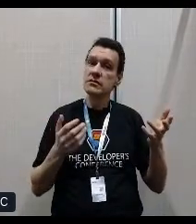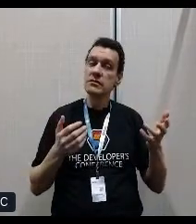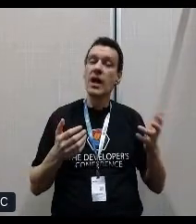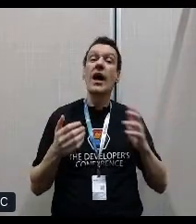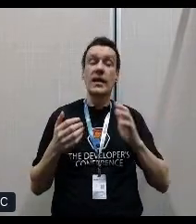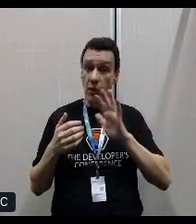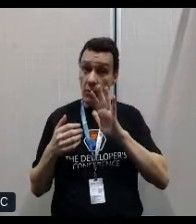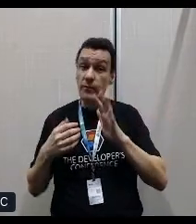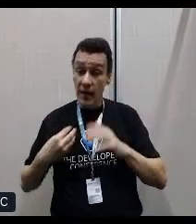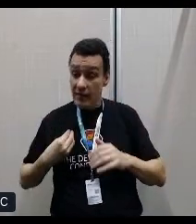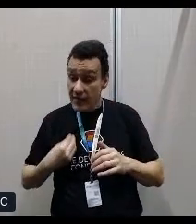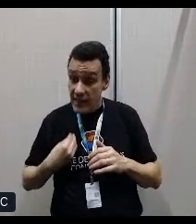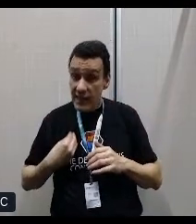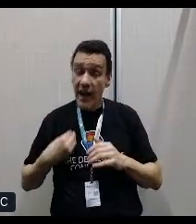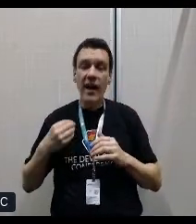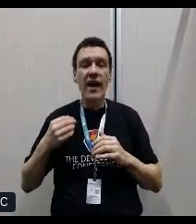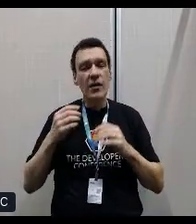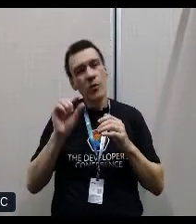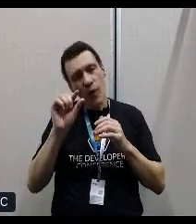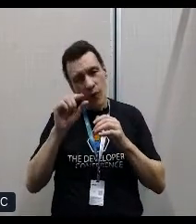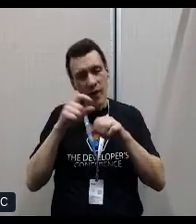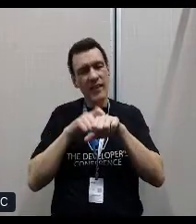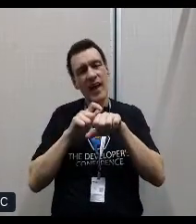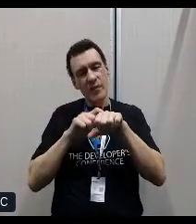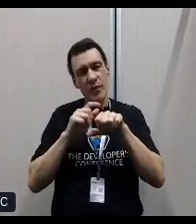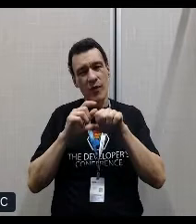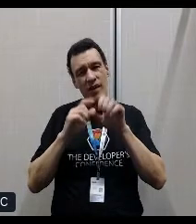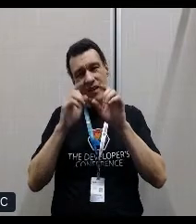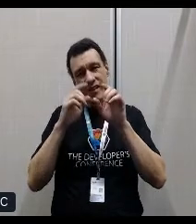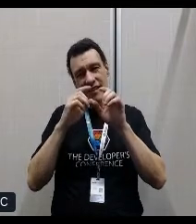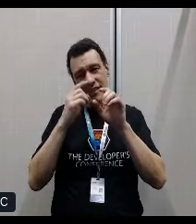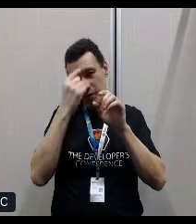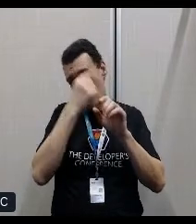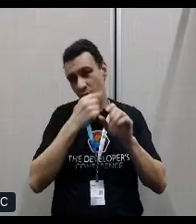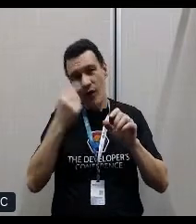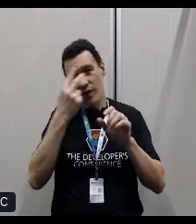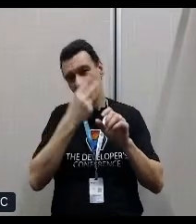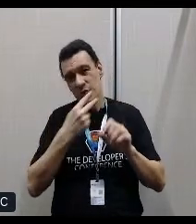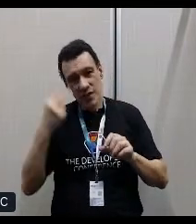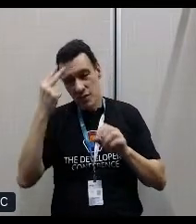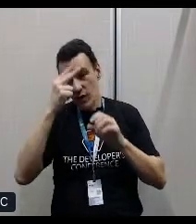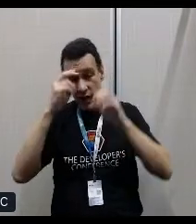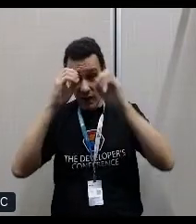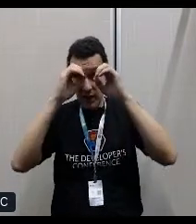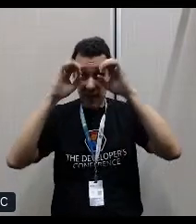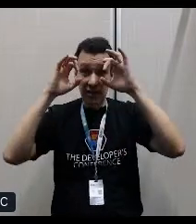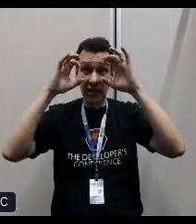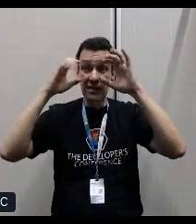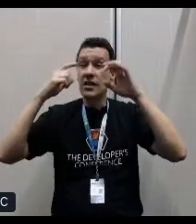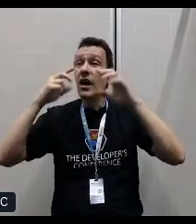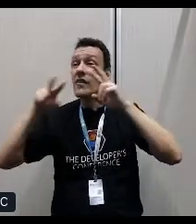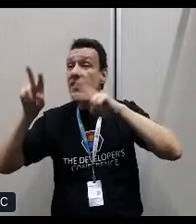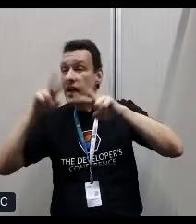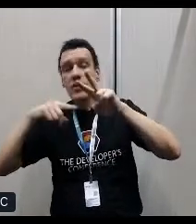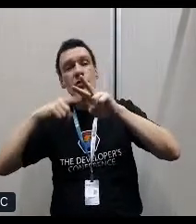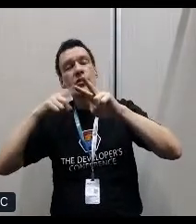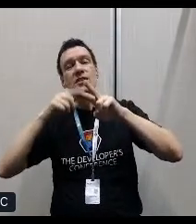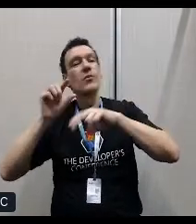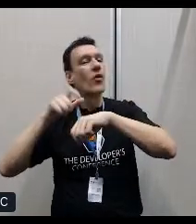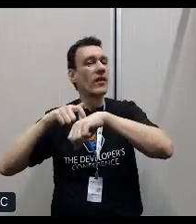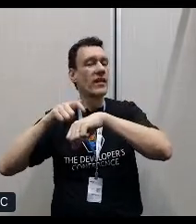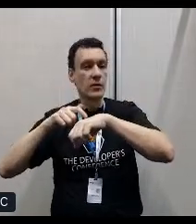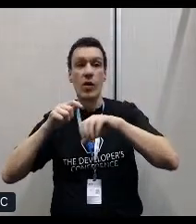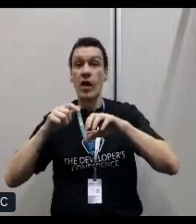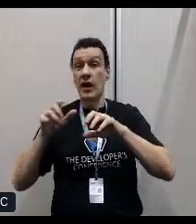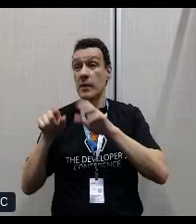total, parcial, como é que seja. Então, a gente não pode também, fiz uma pesquisa, Pedro, com uma pessoa que estava com a pupila dilatada. Naquele momento,